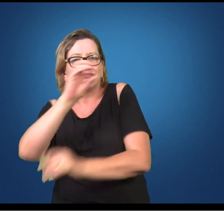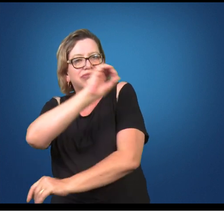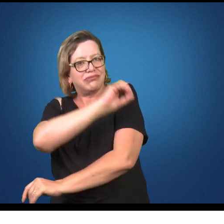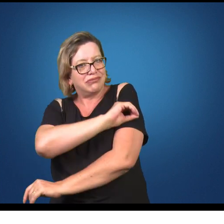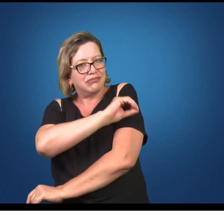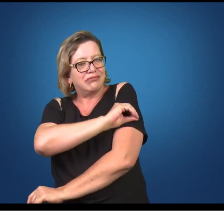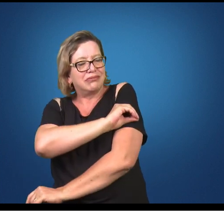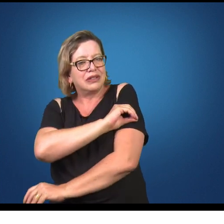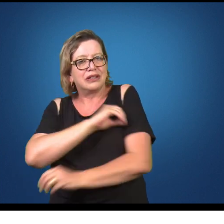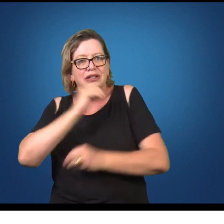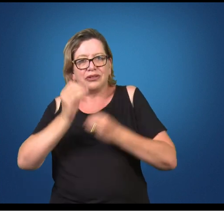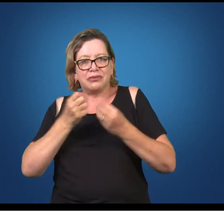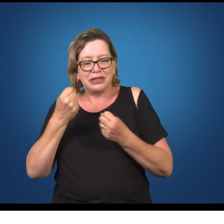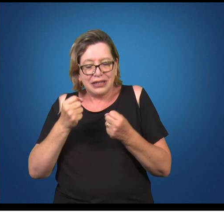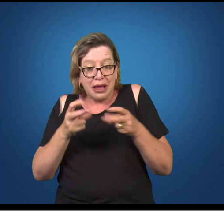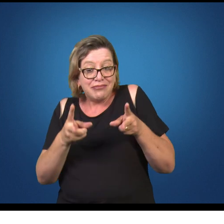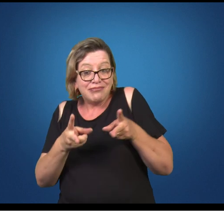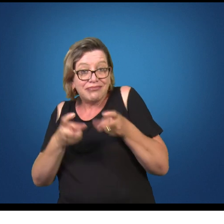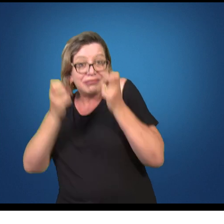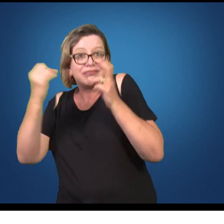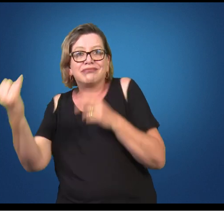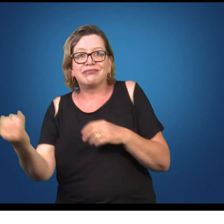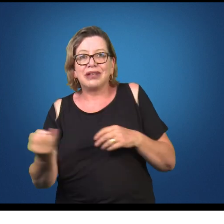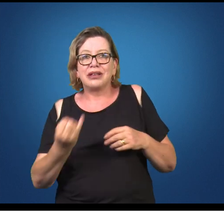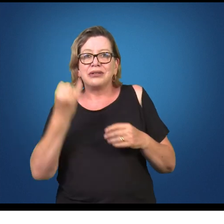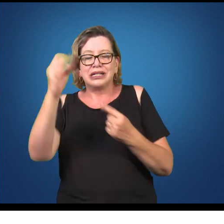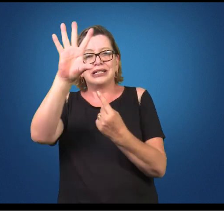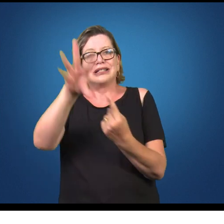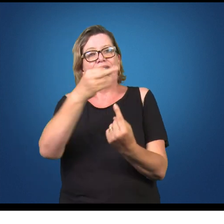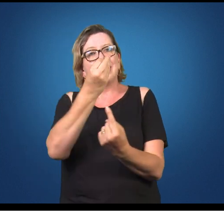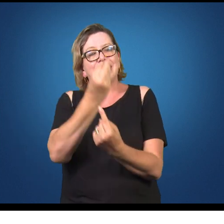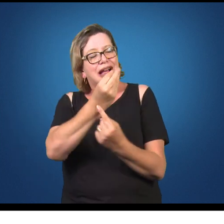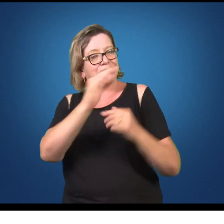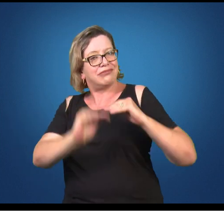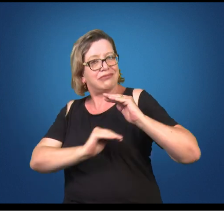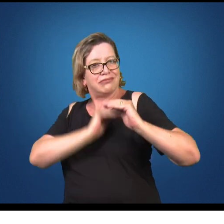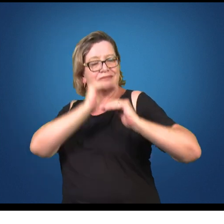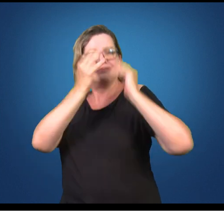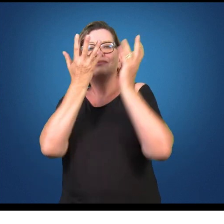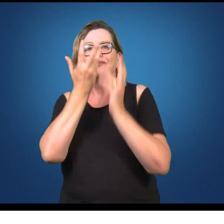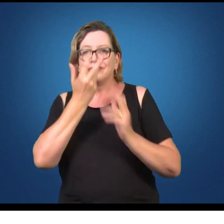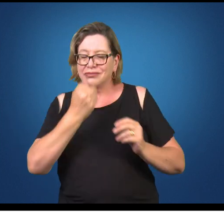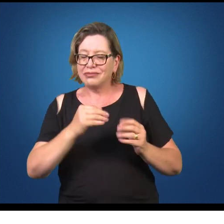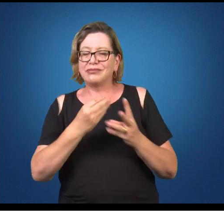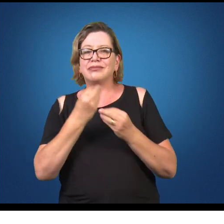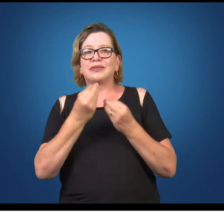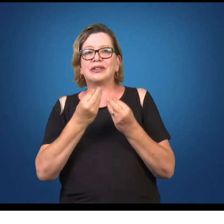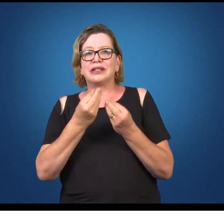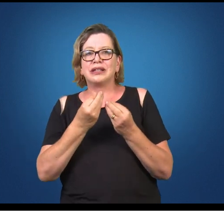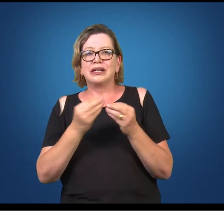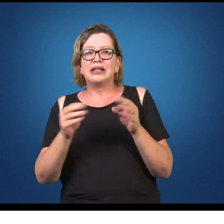iniciais. Uhum. Ele vê essa importância que tem a arte para esse desenvolvimento, né? Uhum. Que a gente falou.